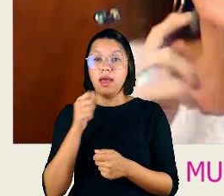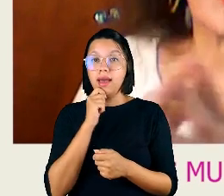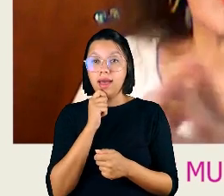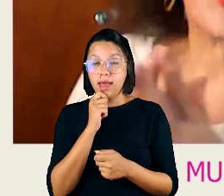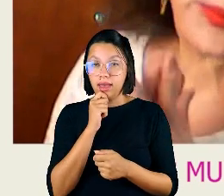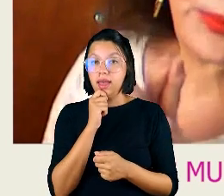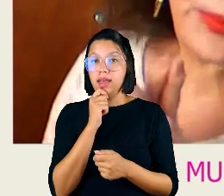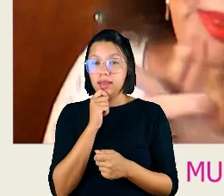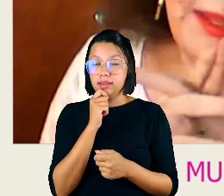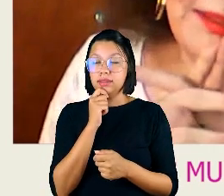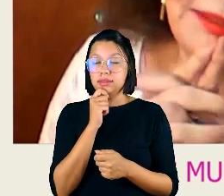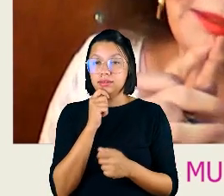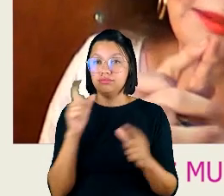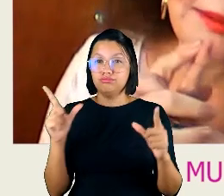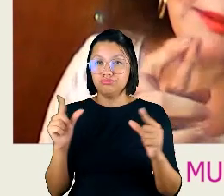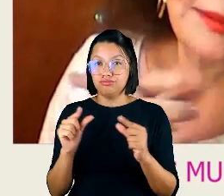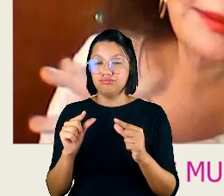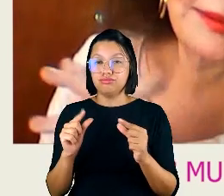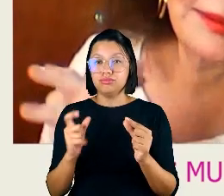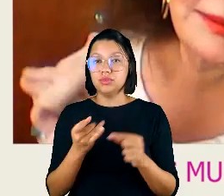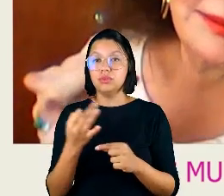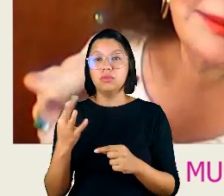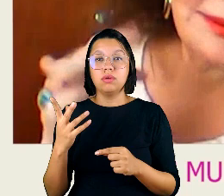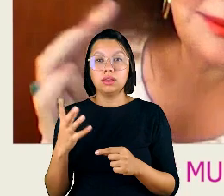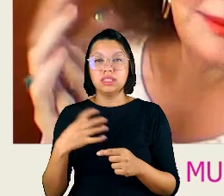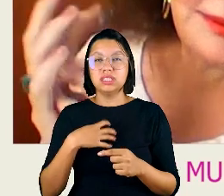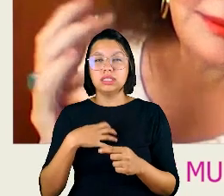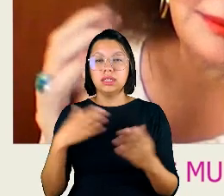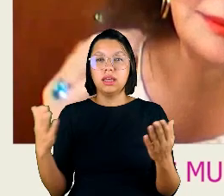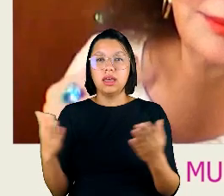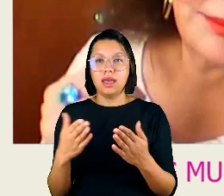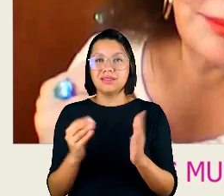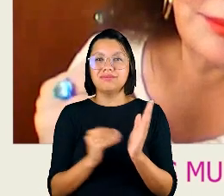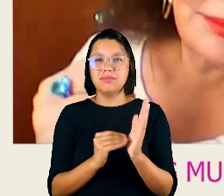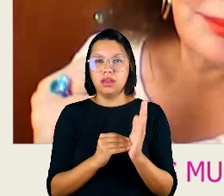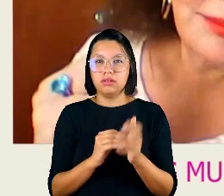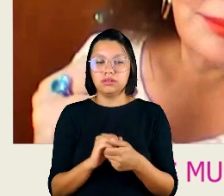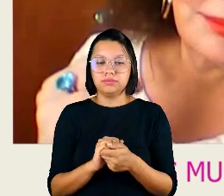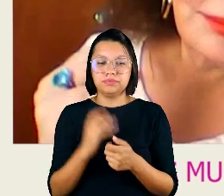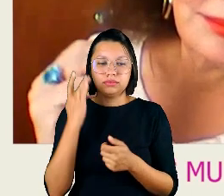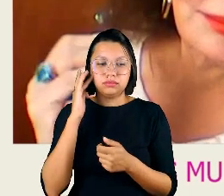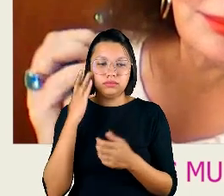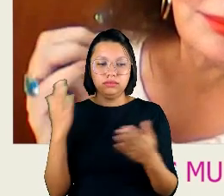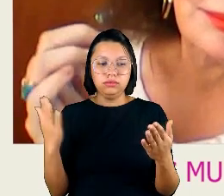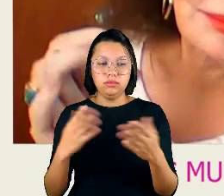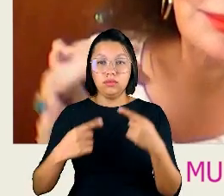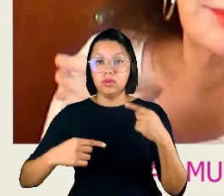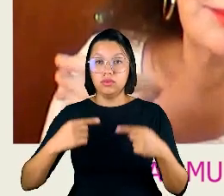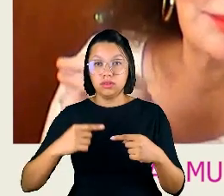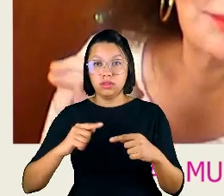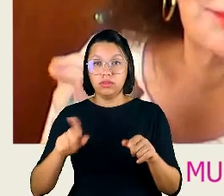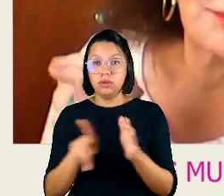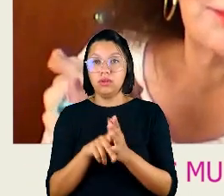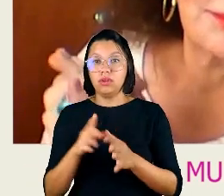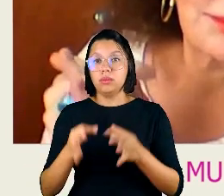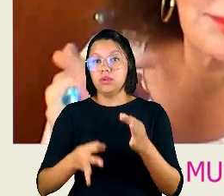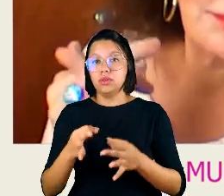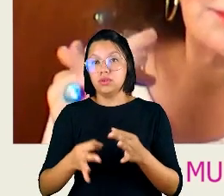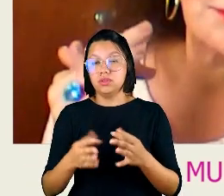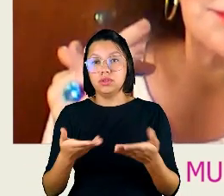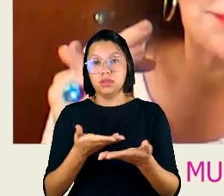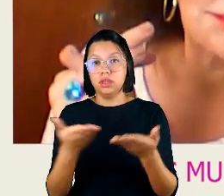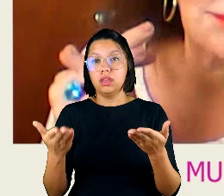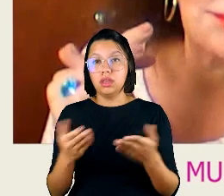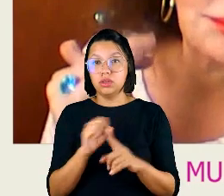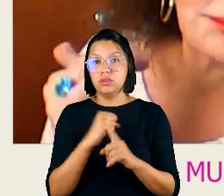né? E o quanto elas sentem essa ausência, né? Eu acho que esse vai ser um desafio da justiça, que a sociedade civil está apontando